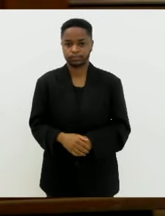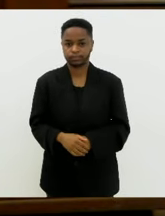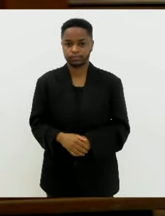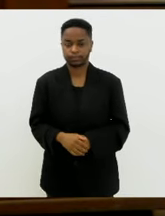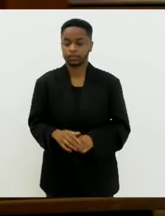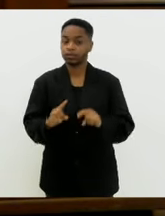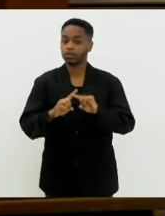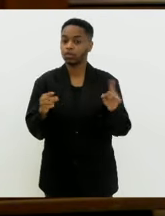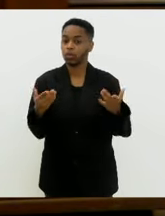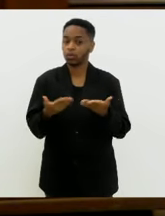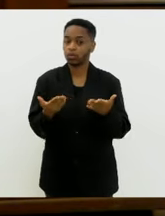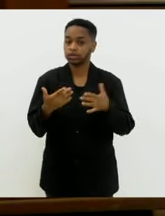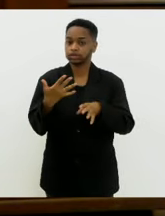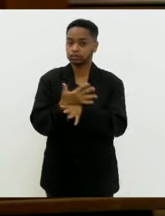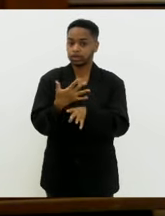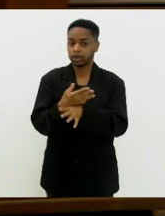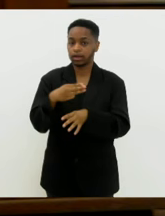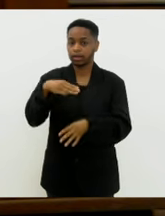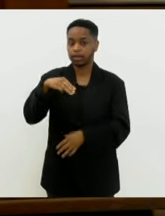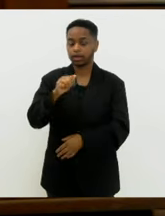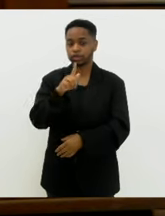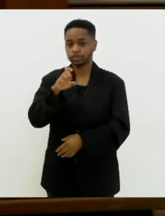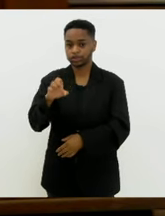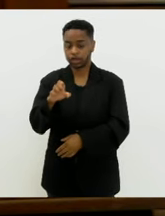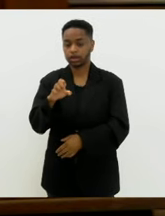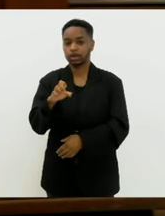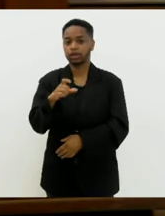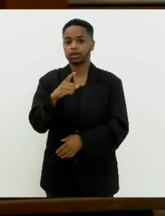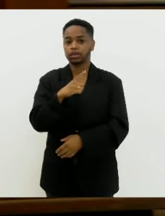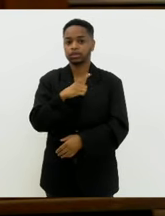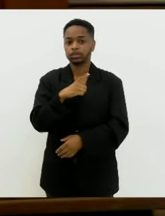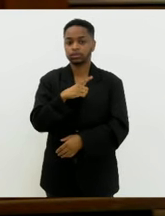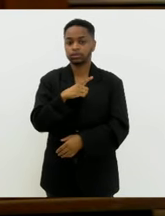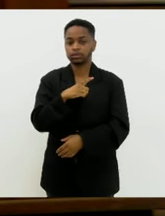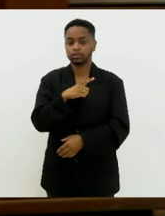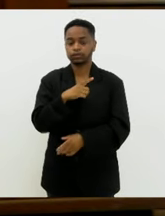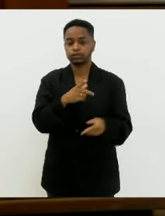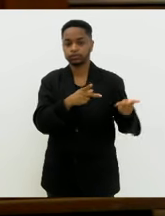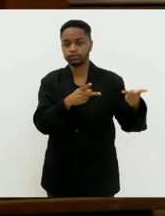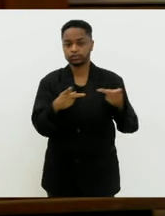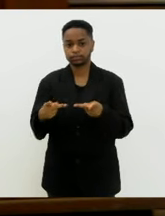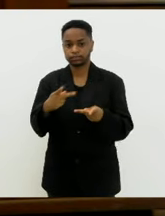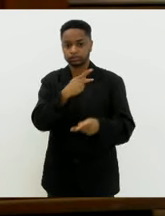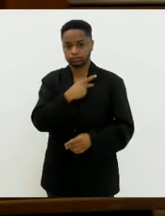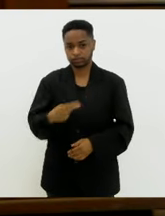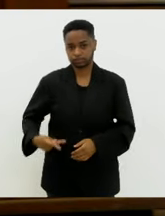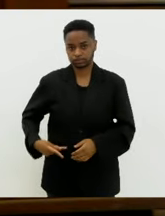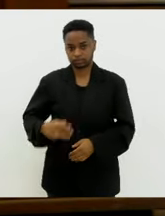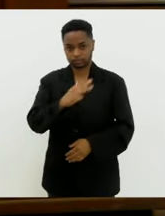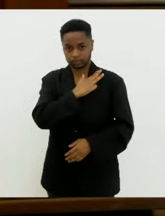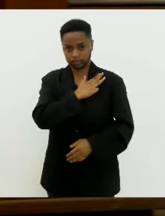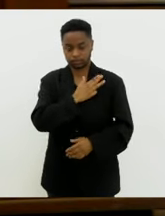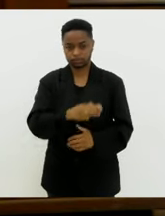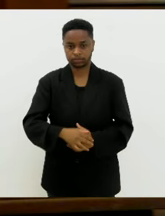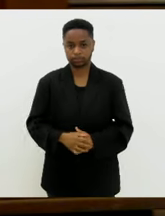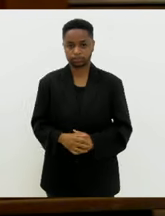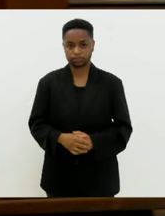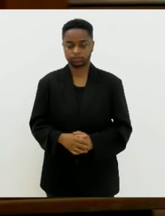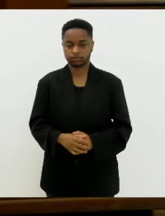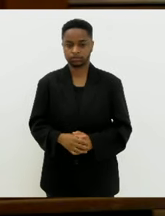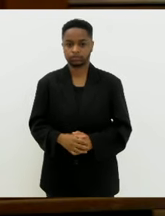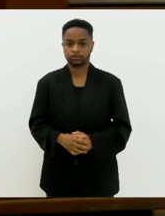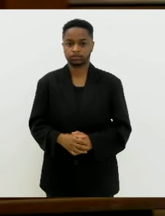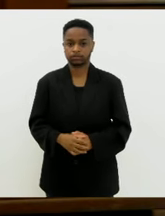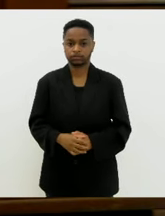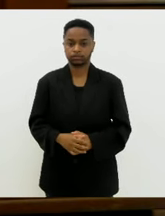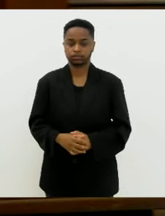Magé recebeu a figura do presidente da República, né? Lá com o